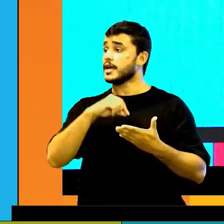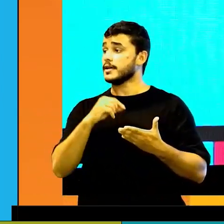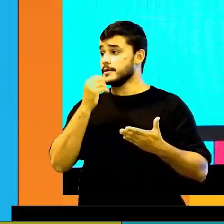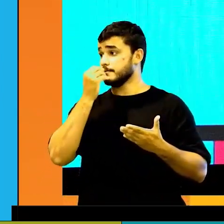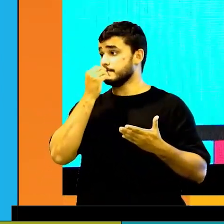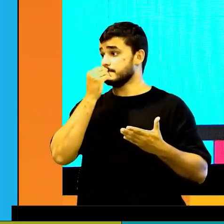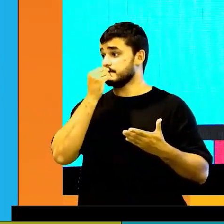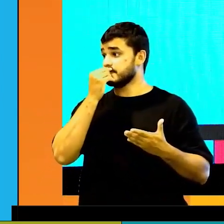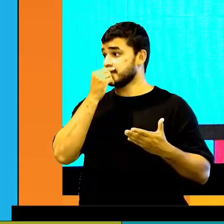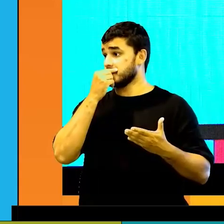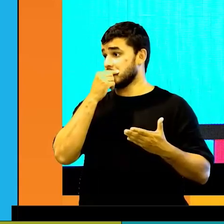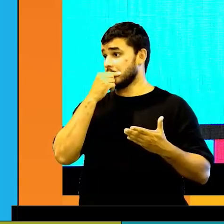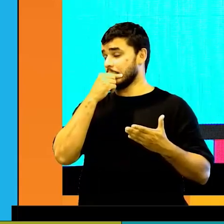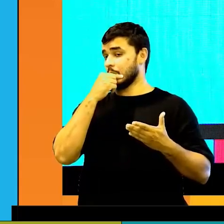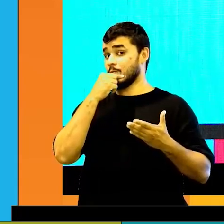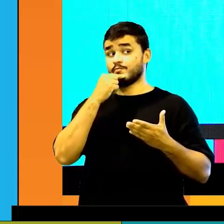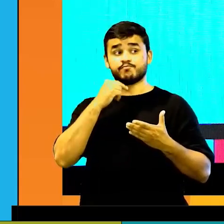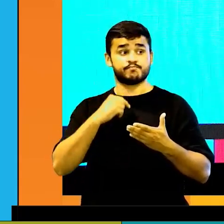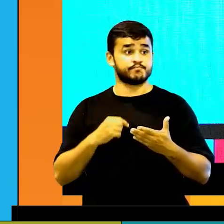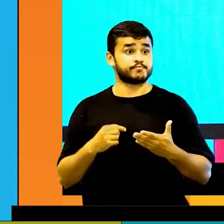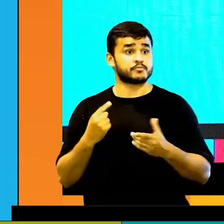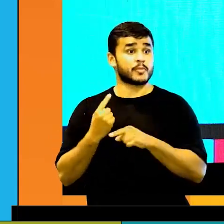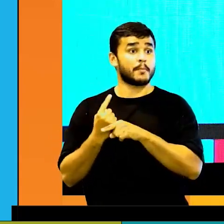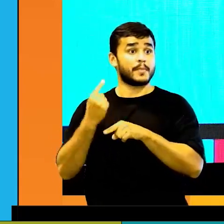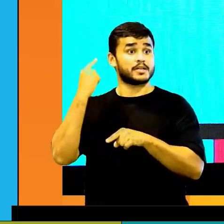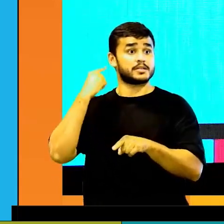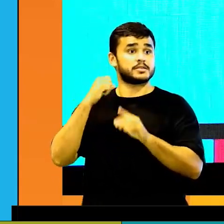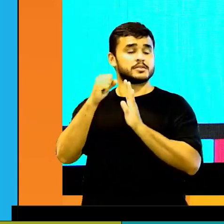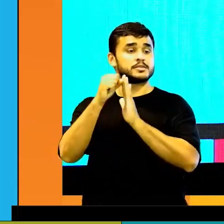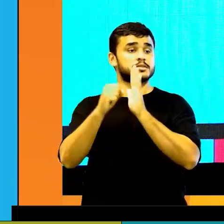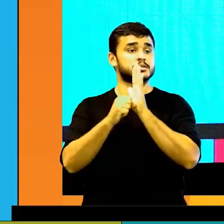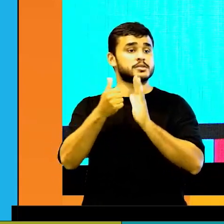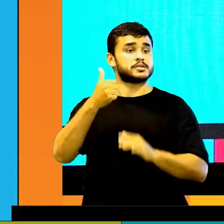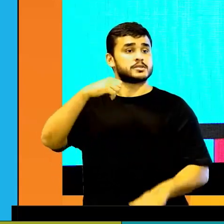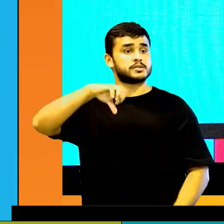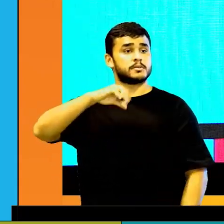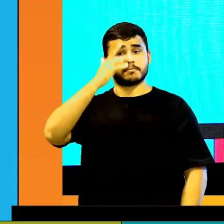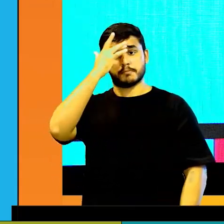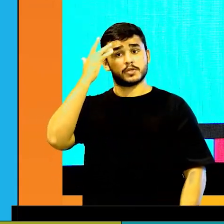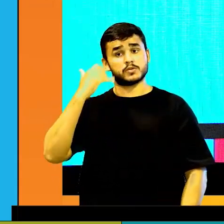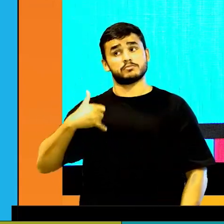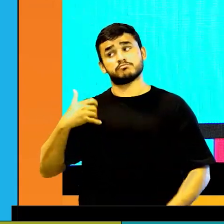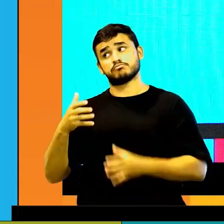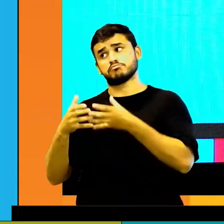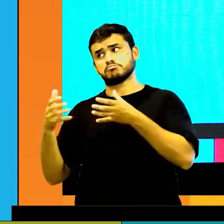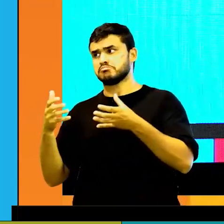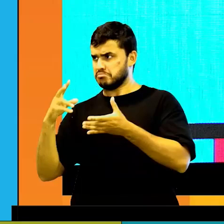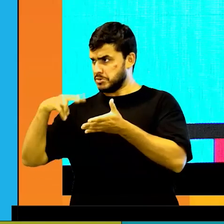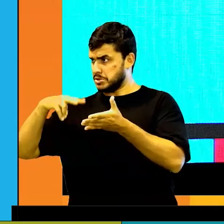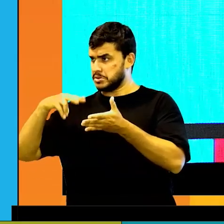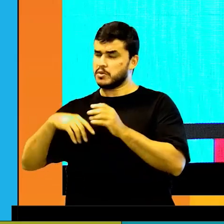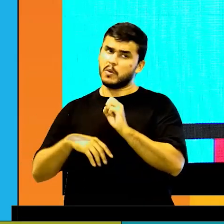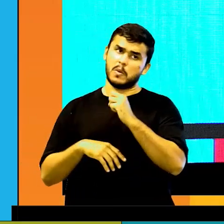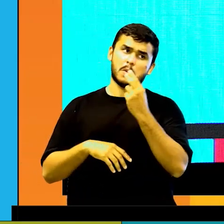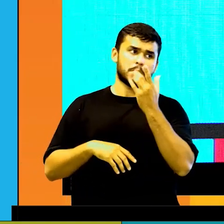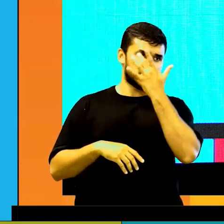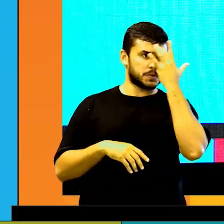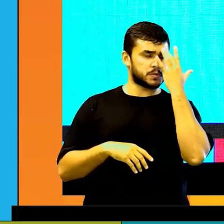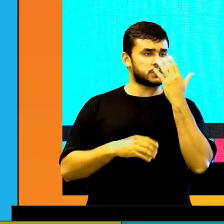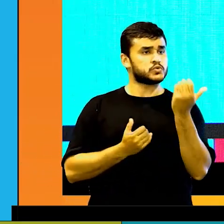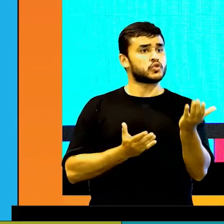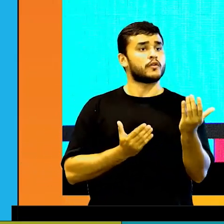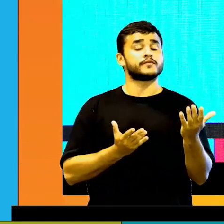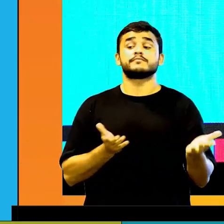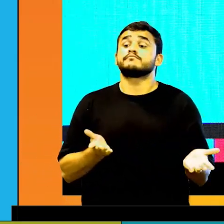leitor da literatura romântica no século XIX? Eram as pessoas de mais idade ou eram as pessoas mais jovens?